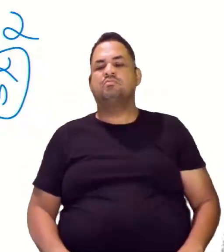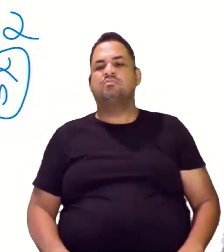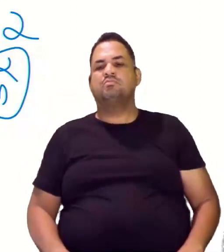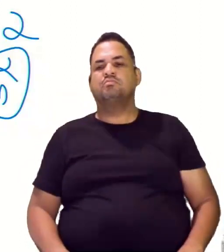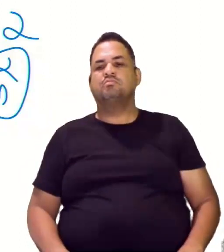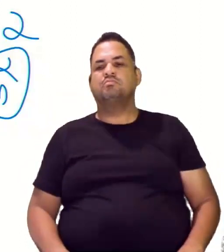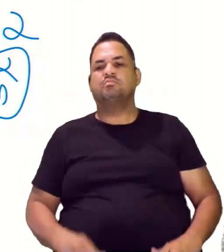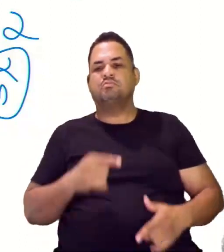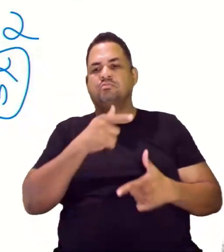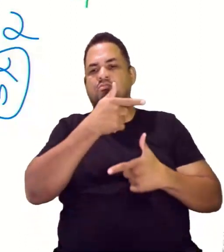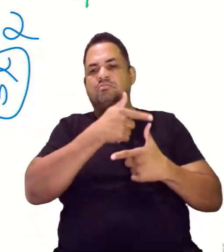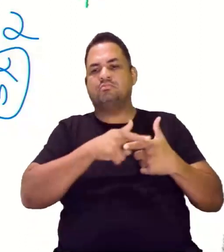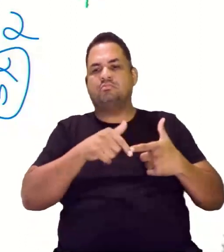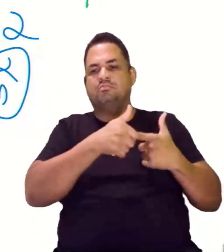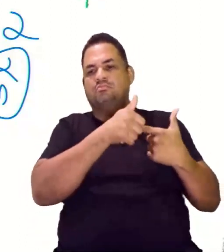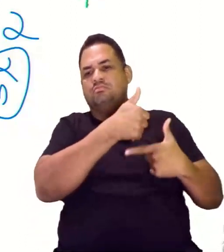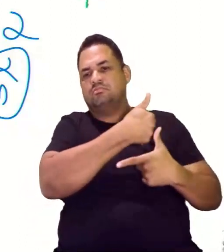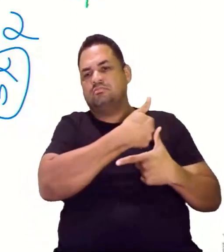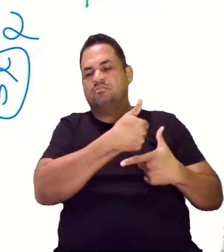metros quadrados pelo